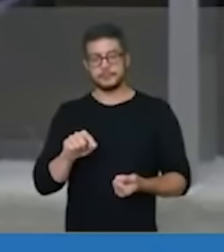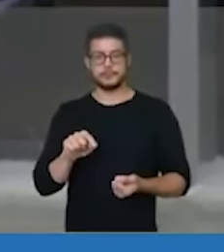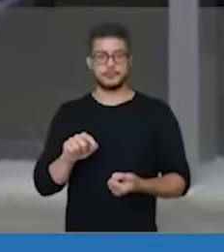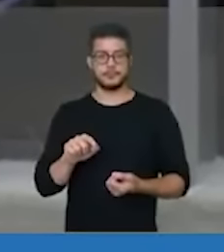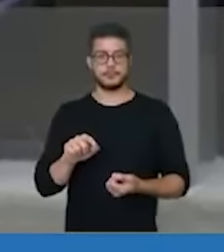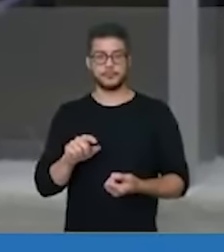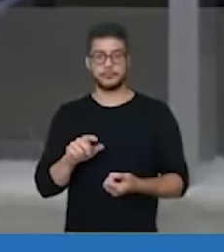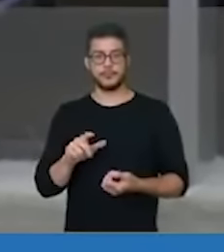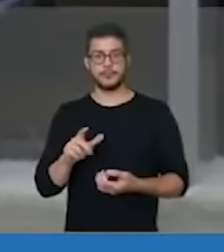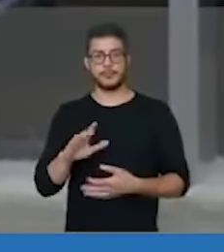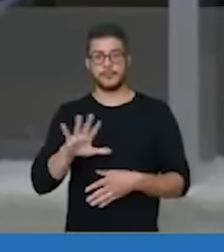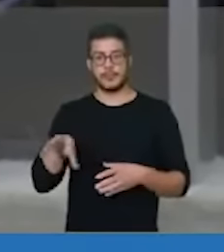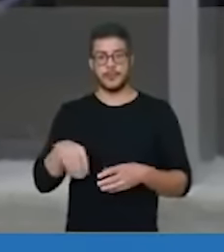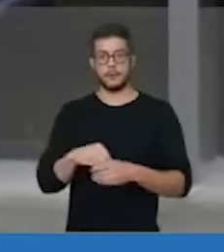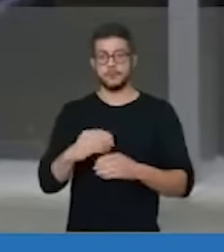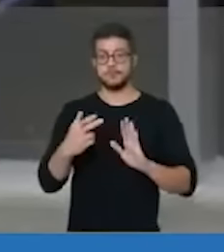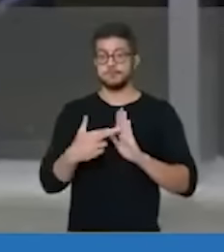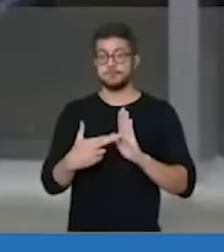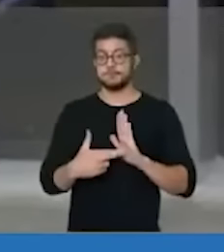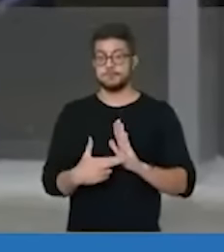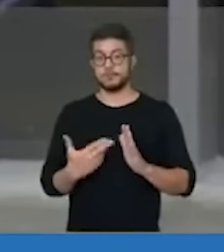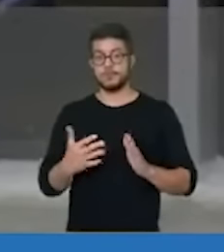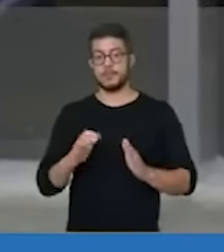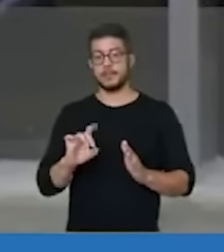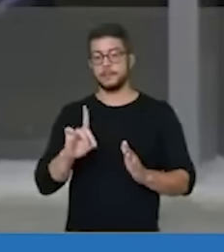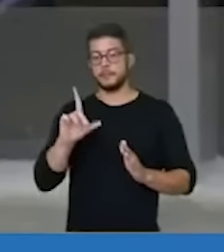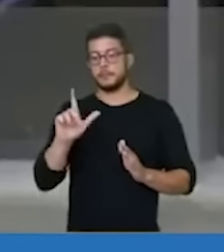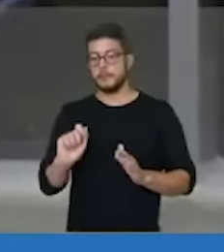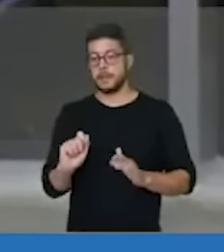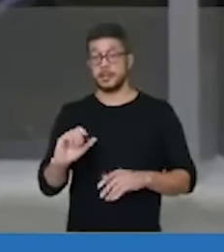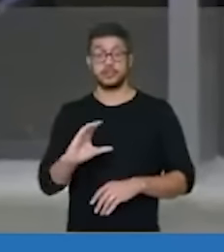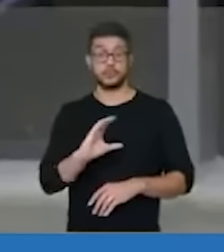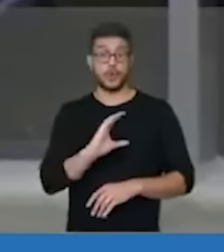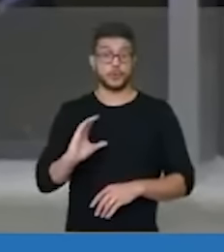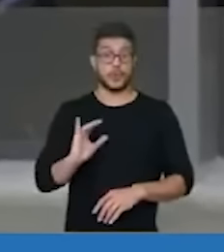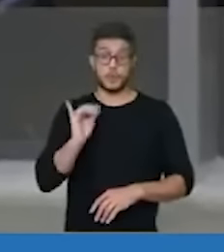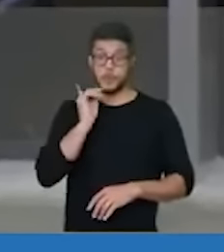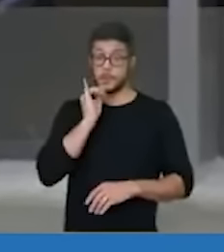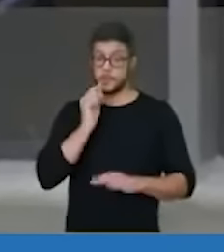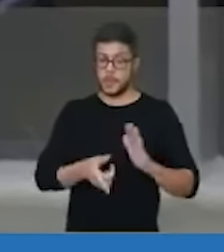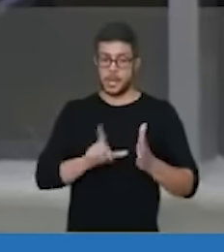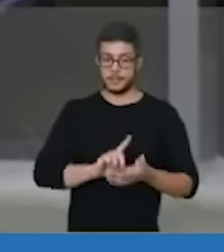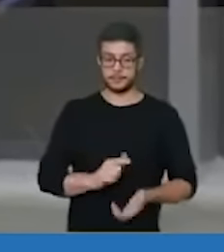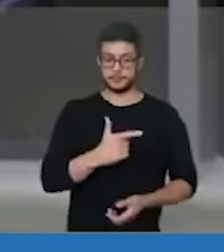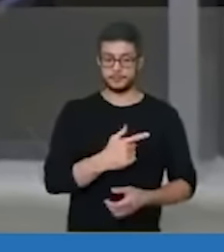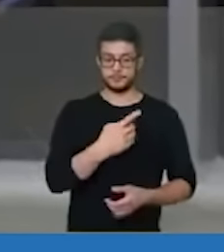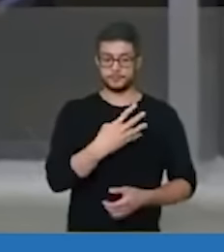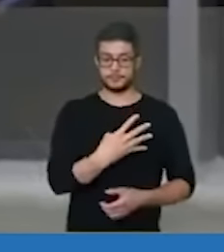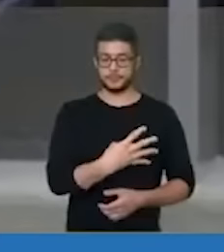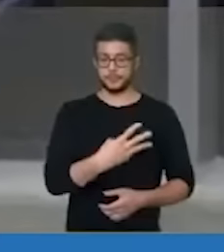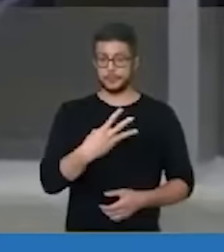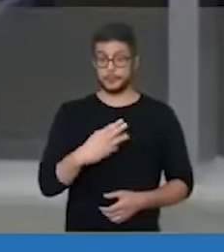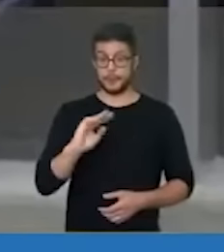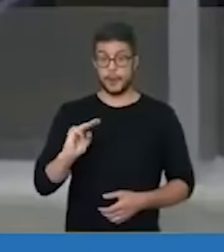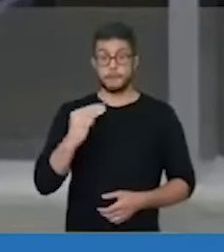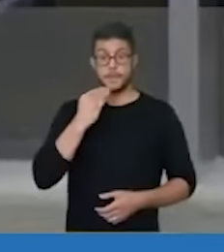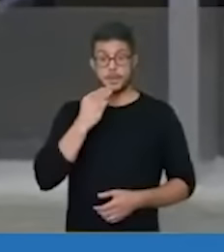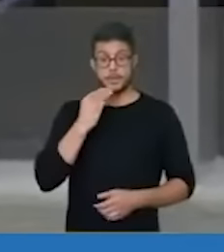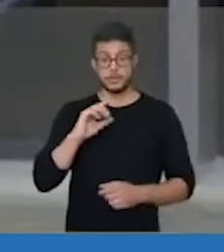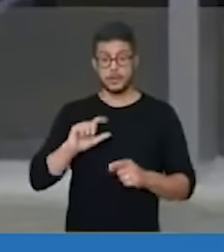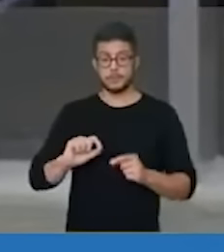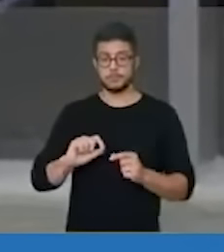constitucionalização das próprias emendas de comissão, porque elas foram de 243 milhões para 15